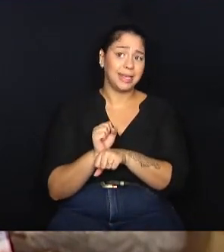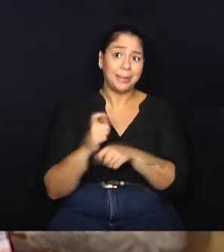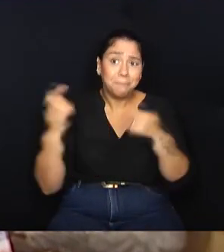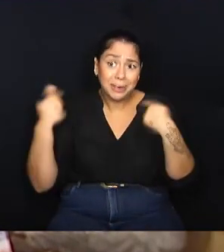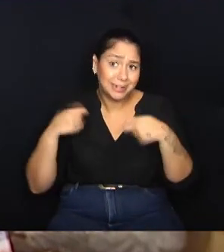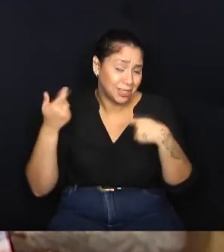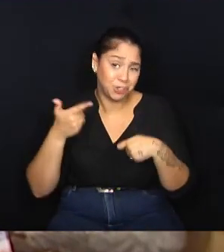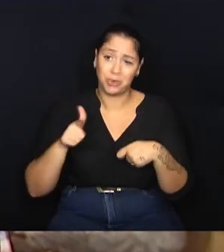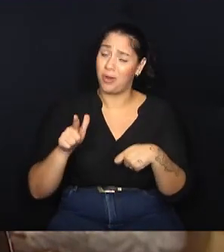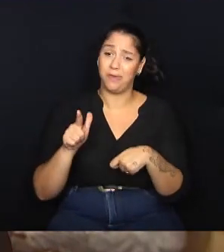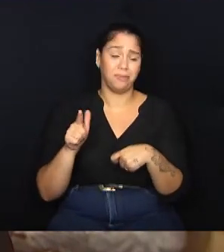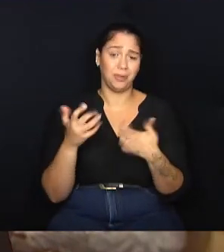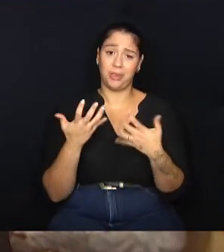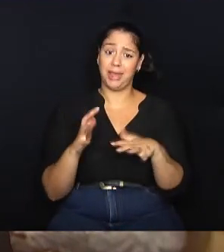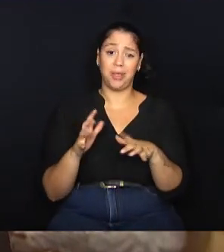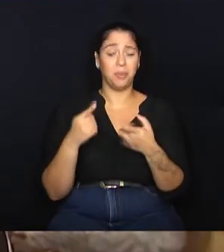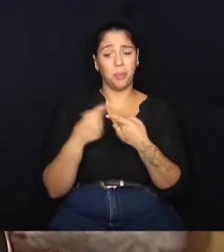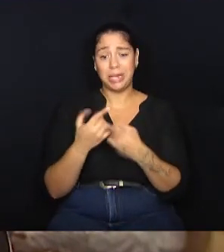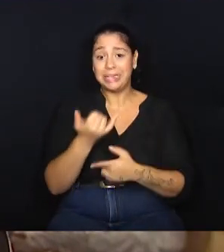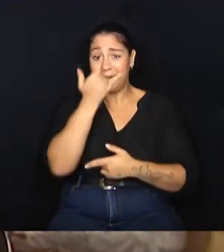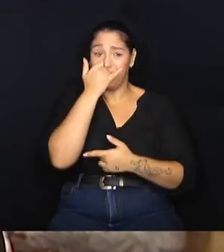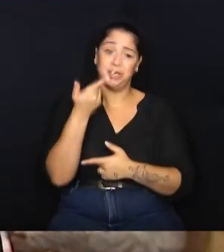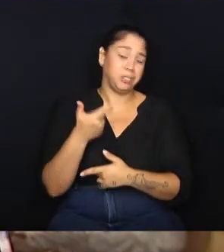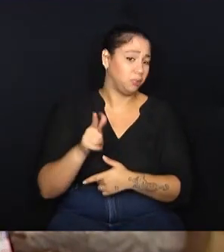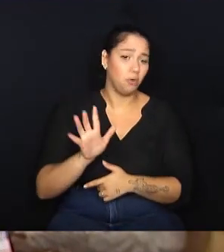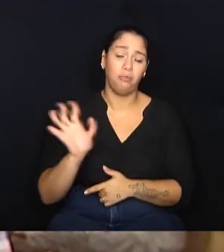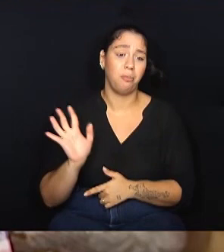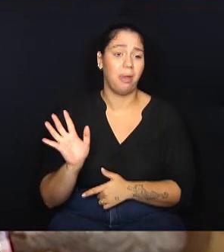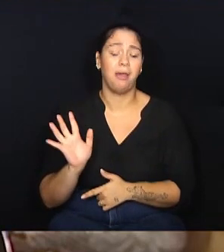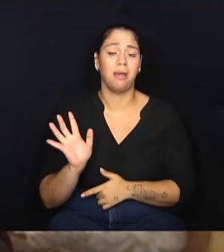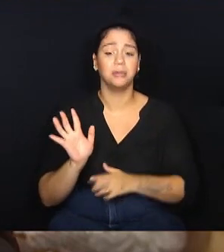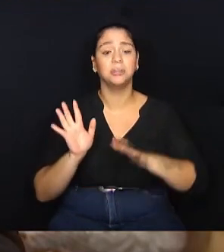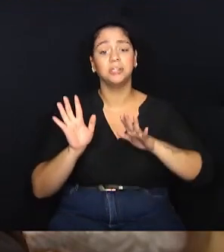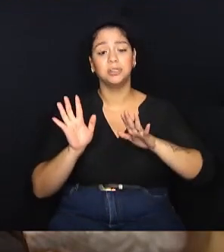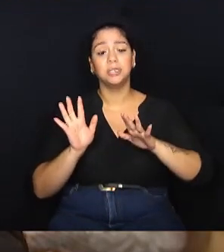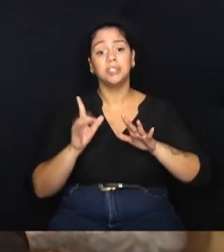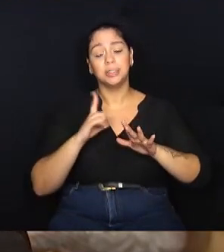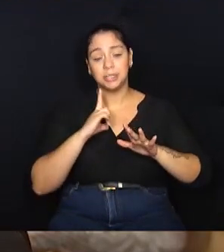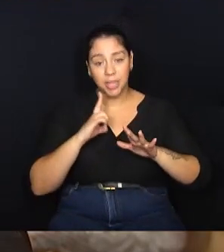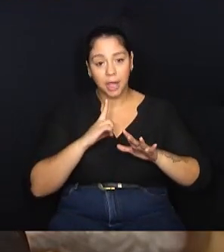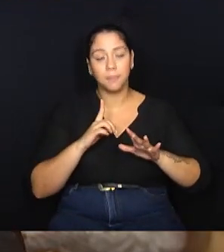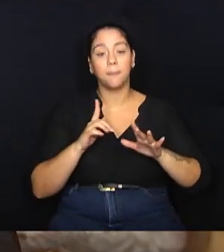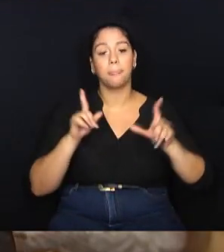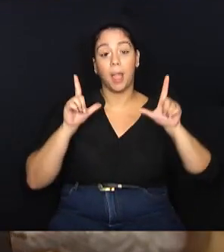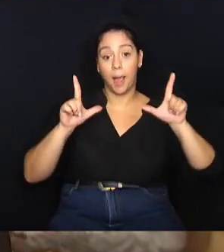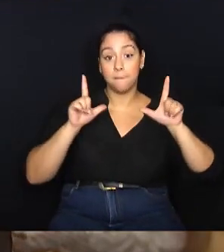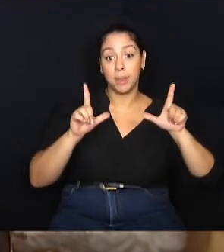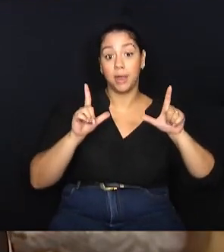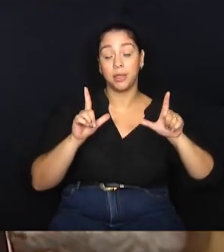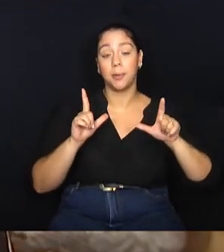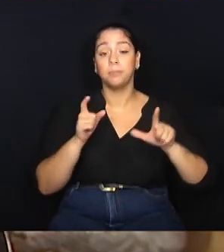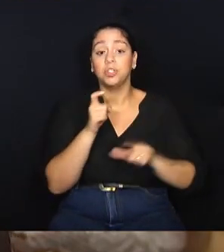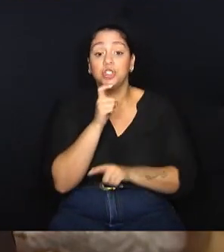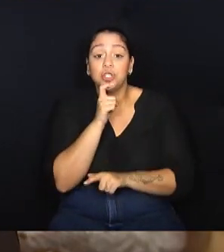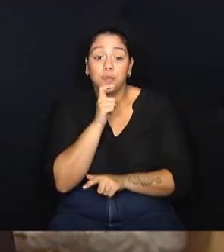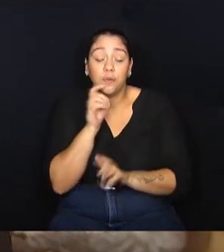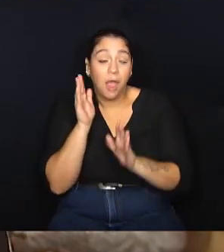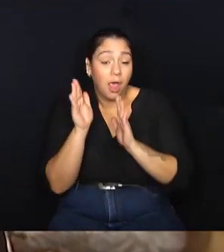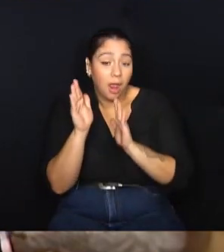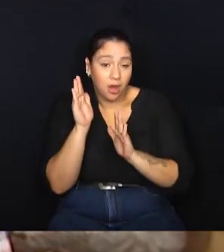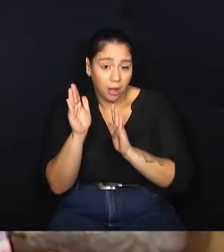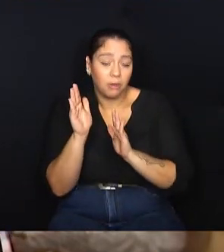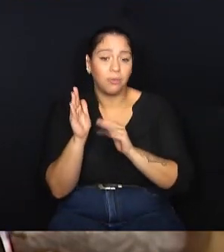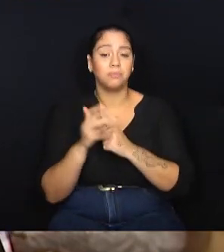mobilizar para a tragédia. Mas nós temos a campanha de inverno, né, para ajudar as pessoas